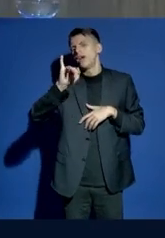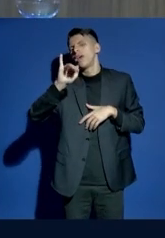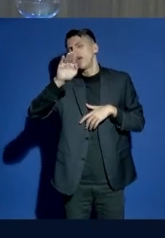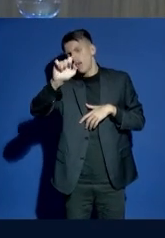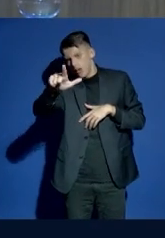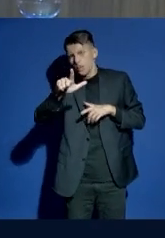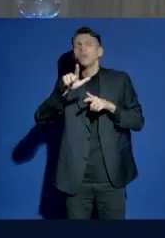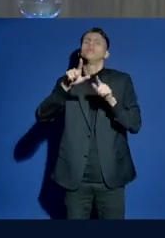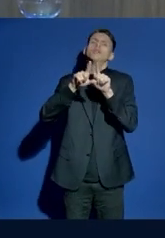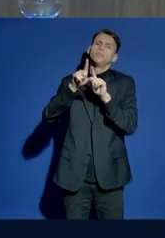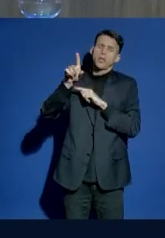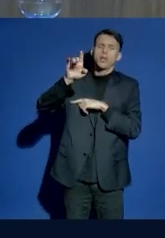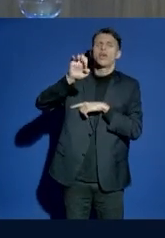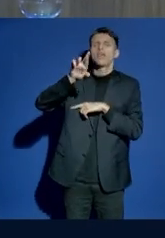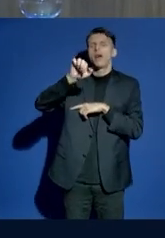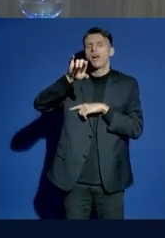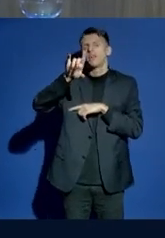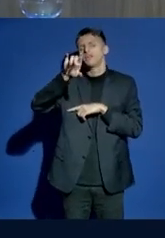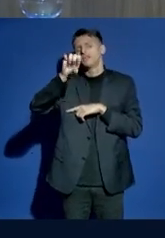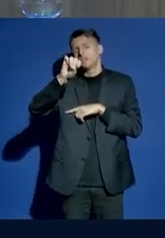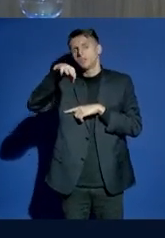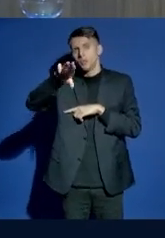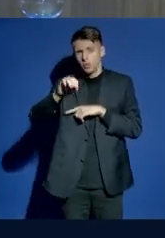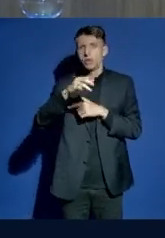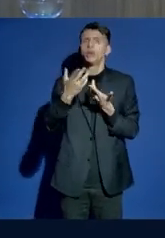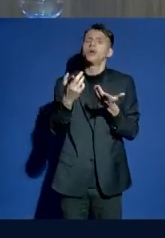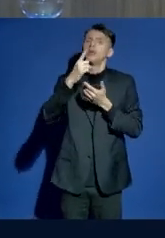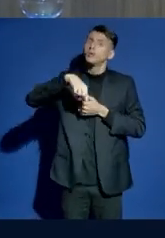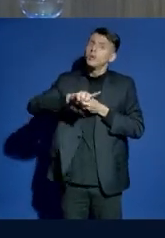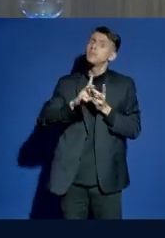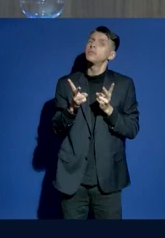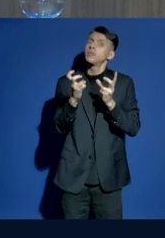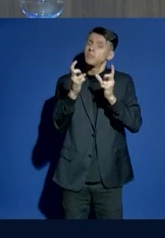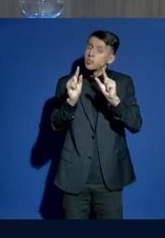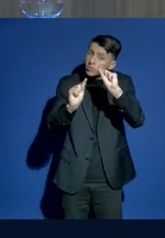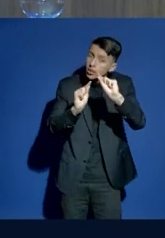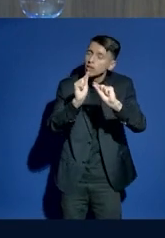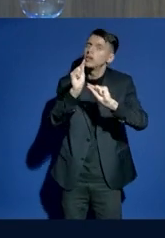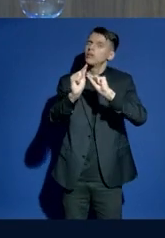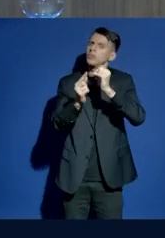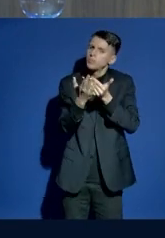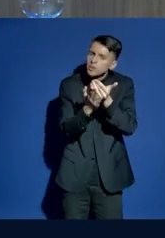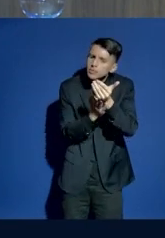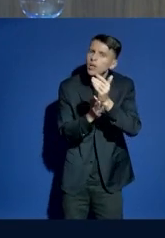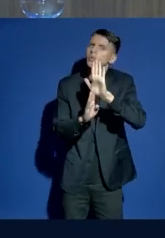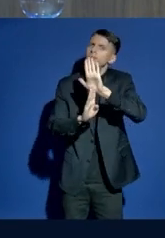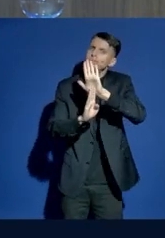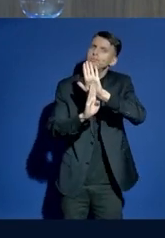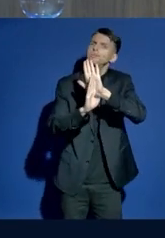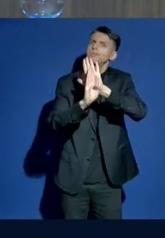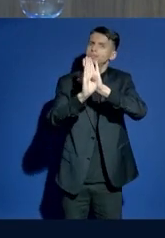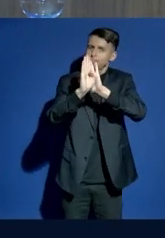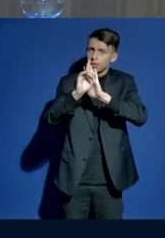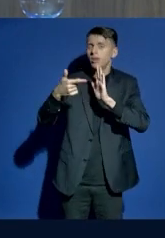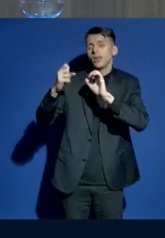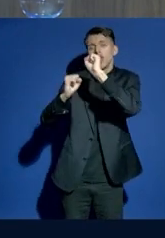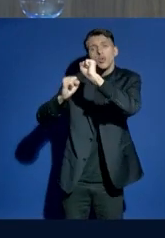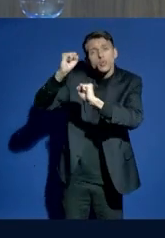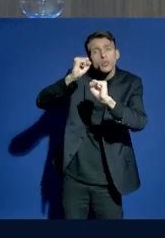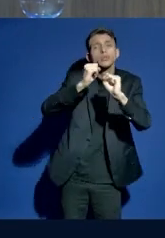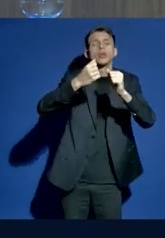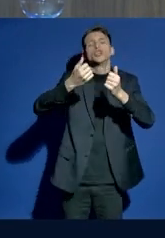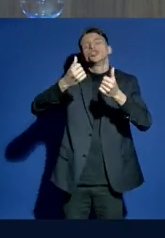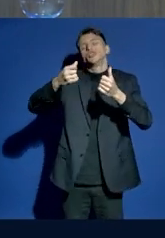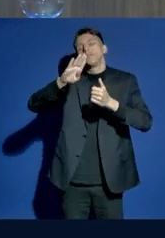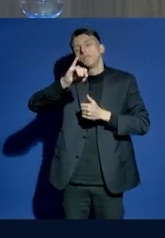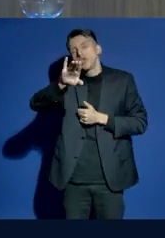Erasmo, como eu aqui, a gente percebe no interior essa evolução com a indústria de biocombustíveis. Então,